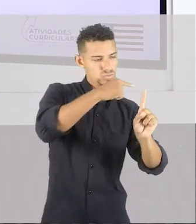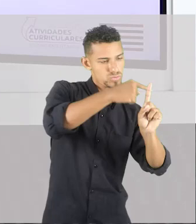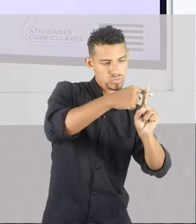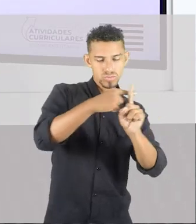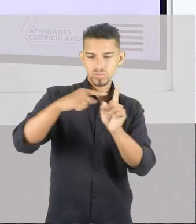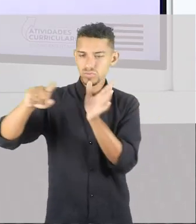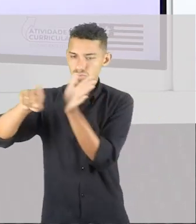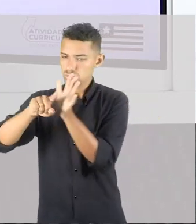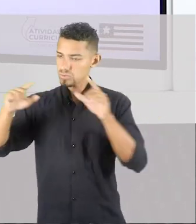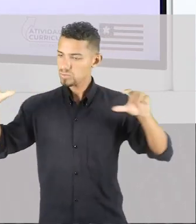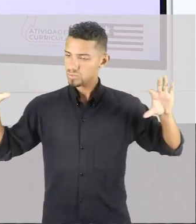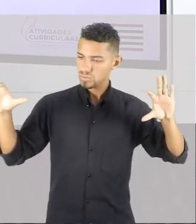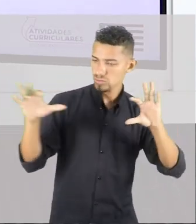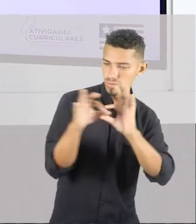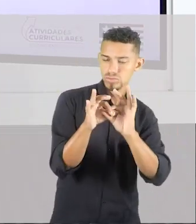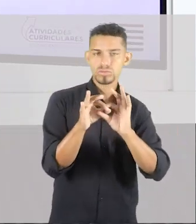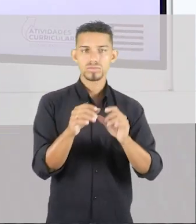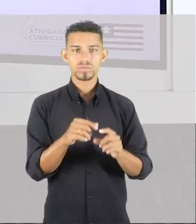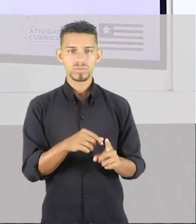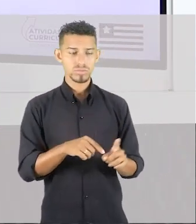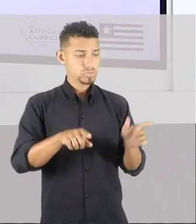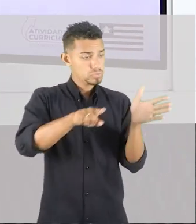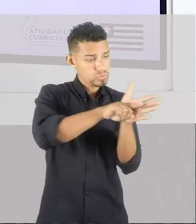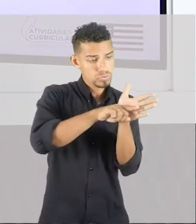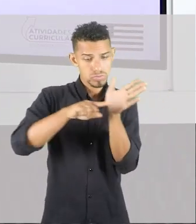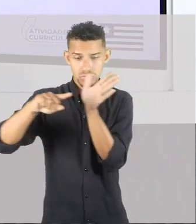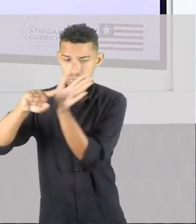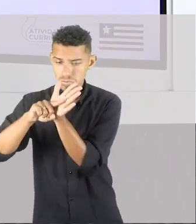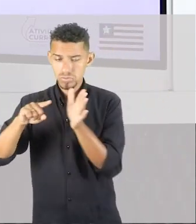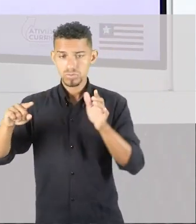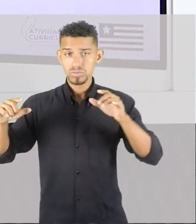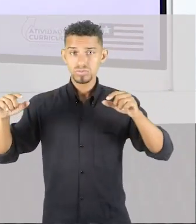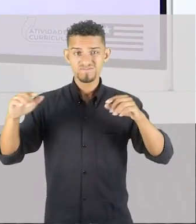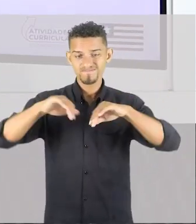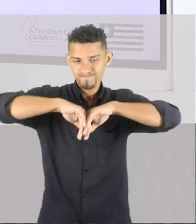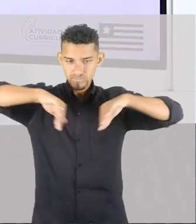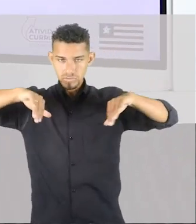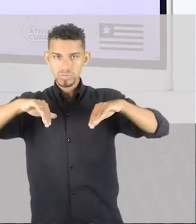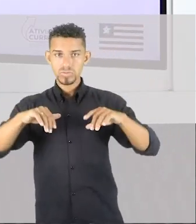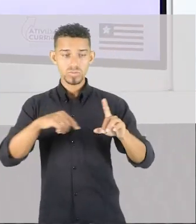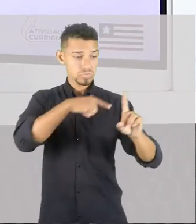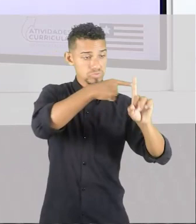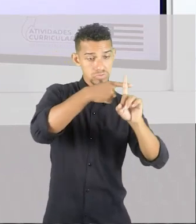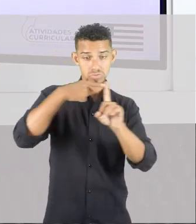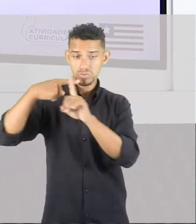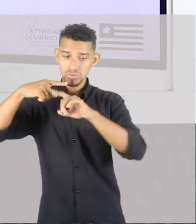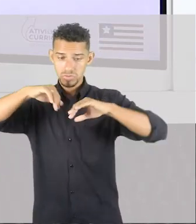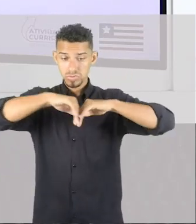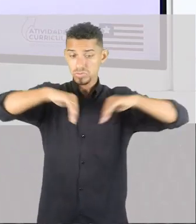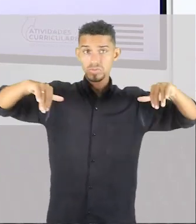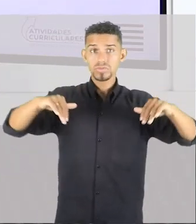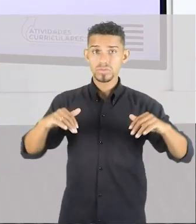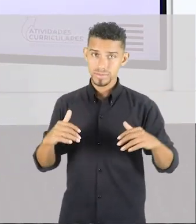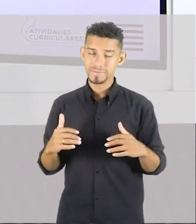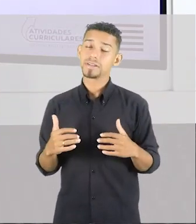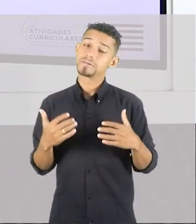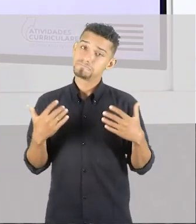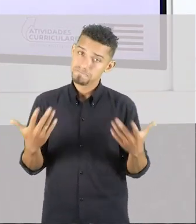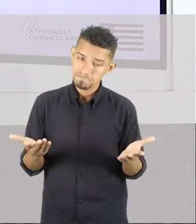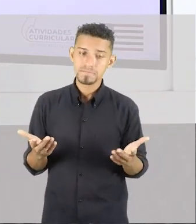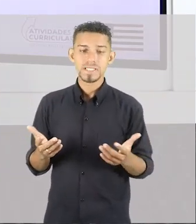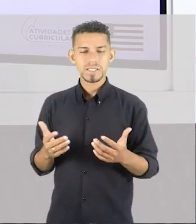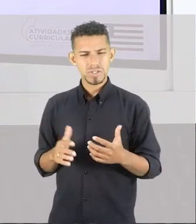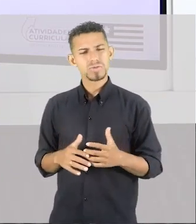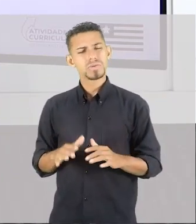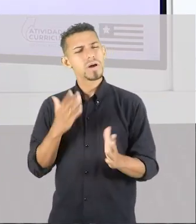fazer uma revisão? Dá uma olhadinha, né? Rápida lá, vídeo curto, né? 20 minutos, 25 minutos, tranquilo,